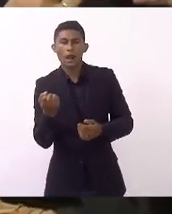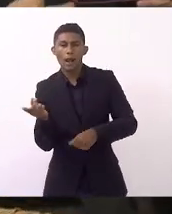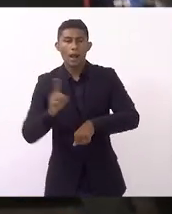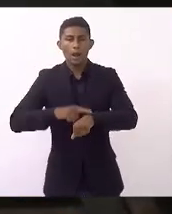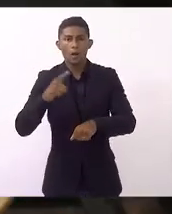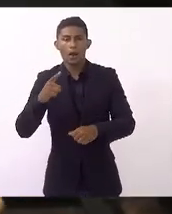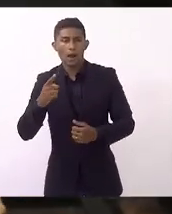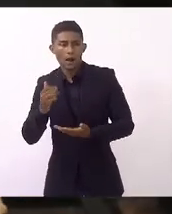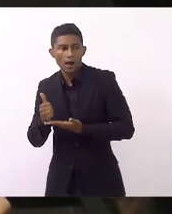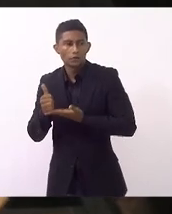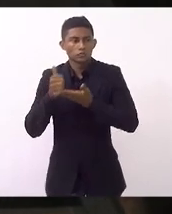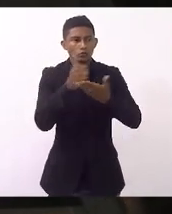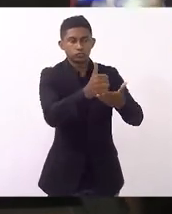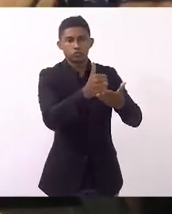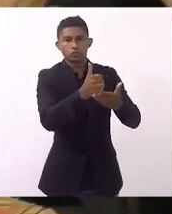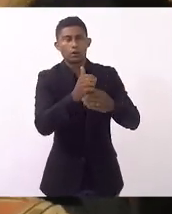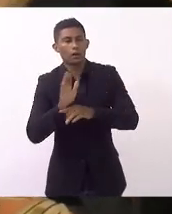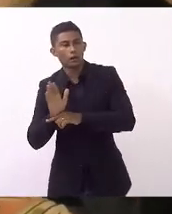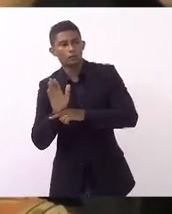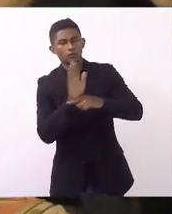muito importante, e